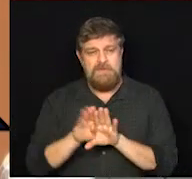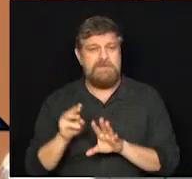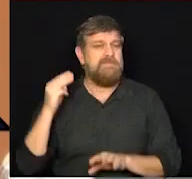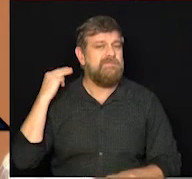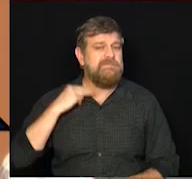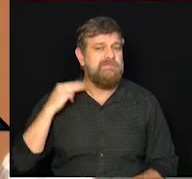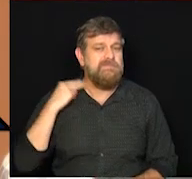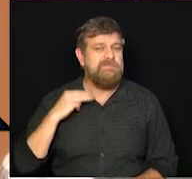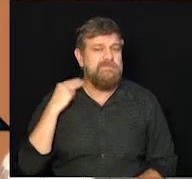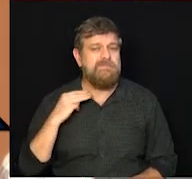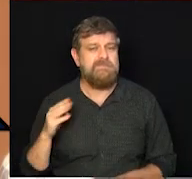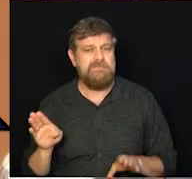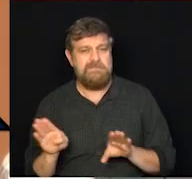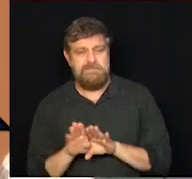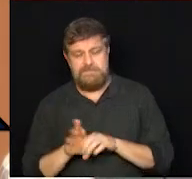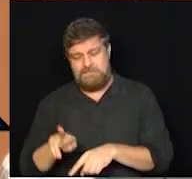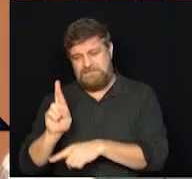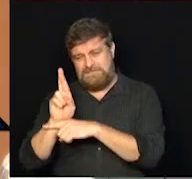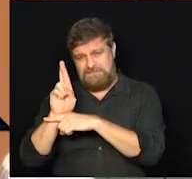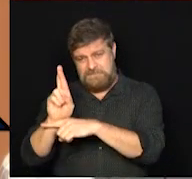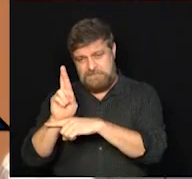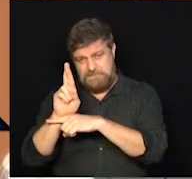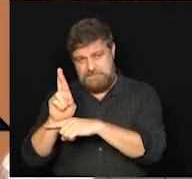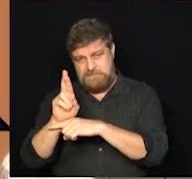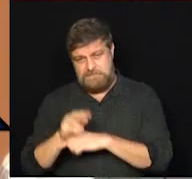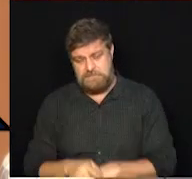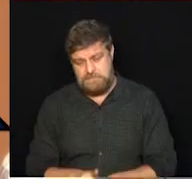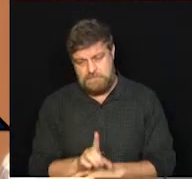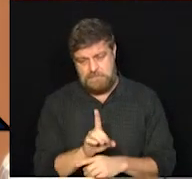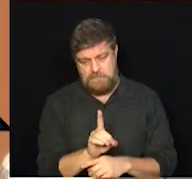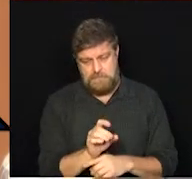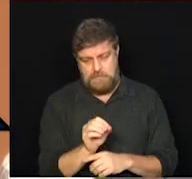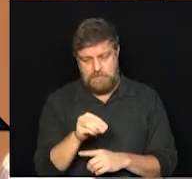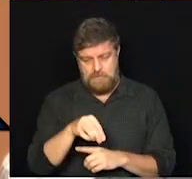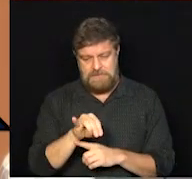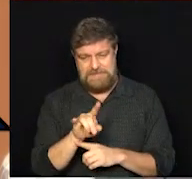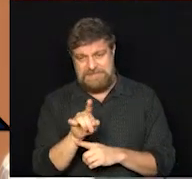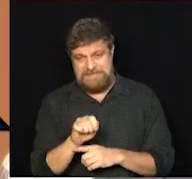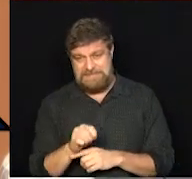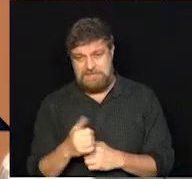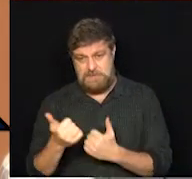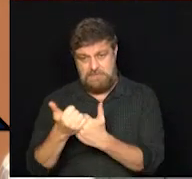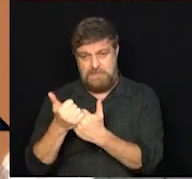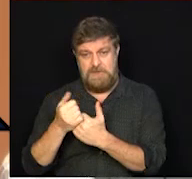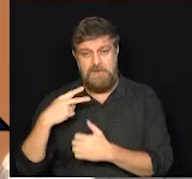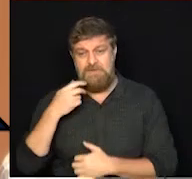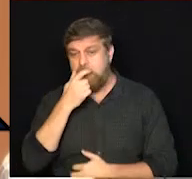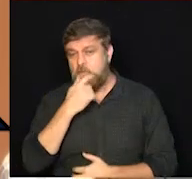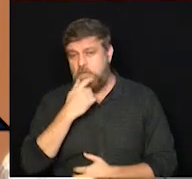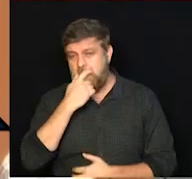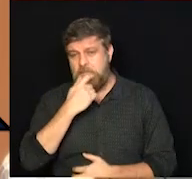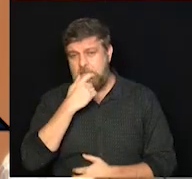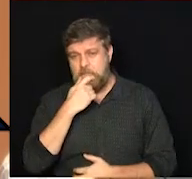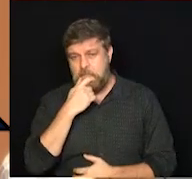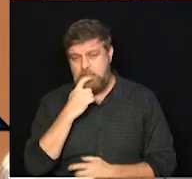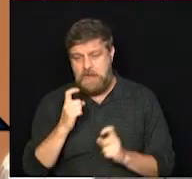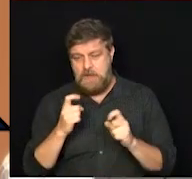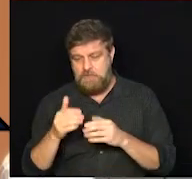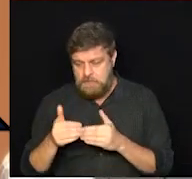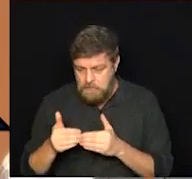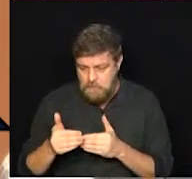ponte e o representante Donizete do gabinete do vereador marrom a gente dá início dessa reunião